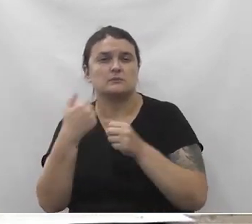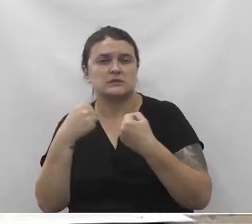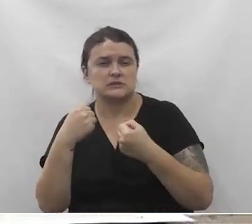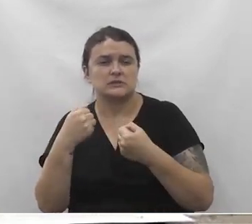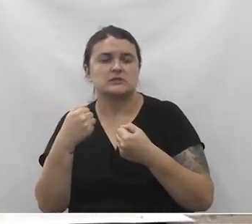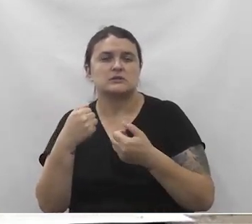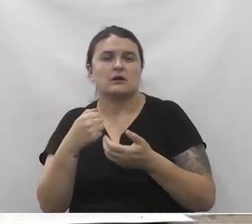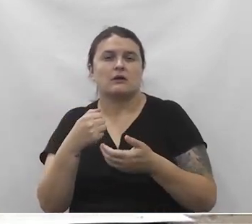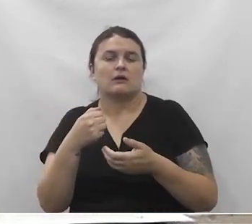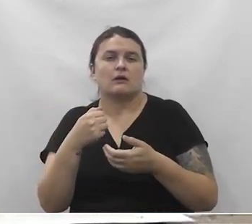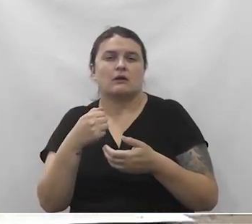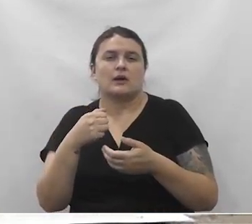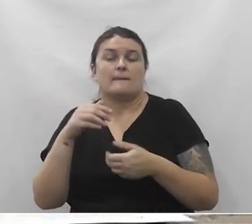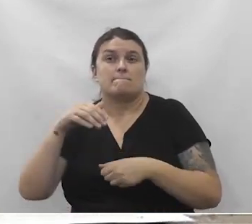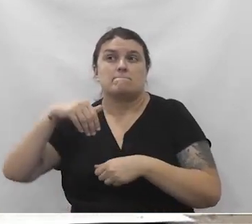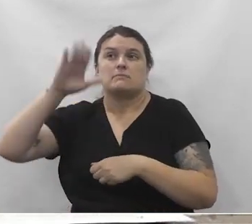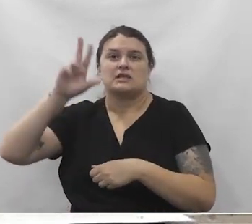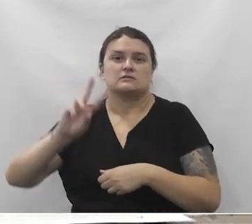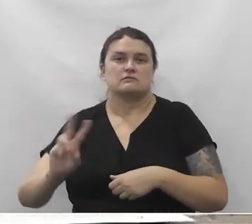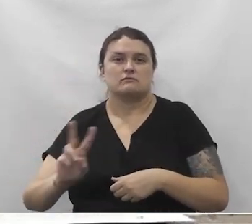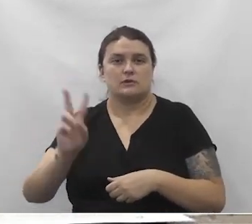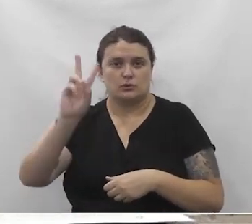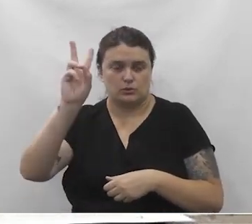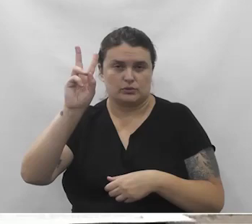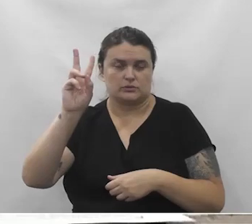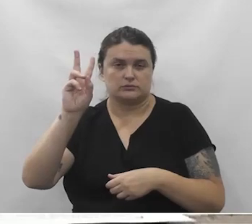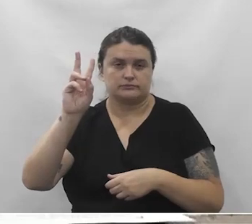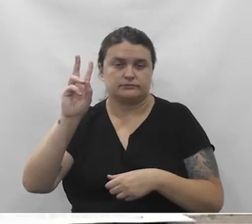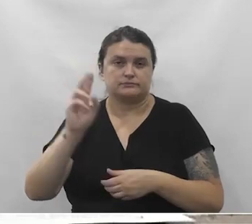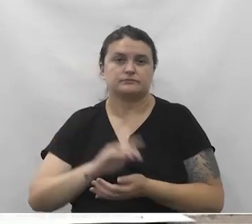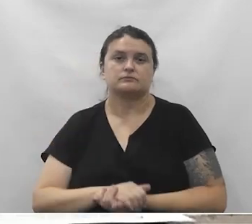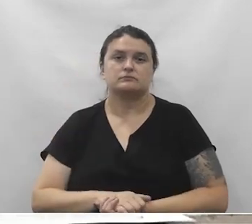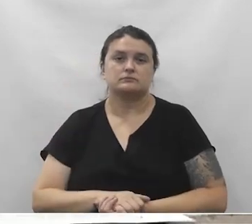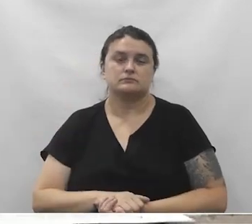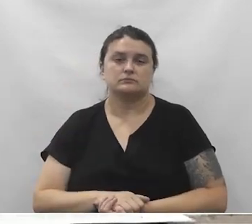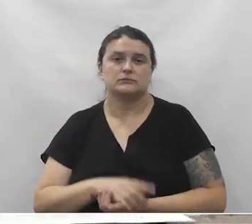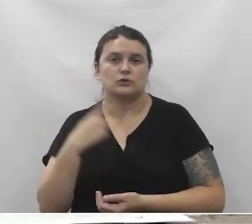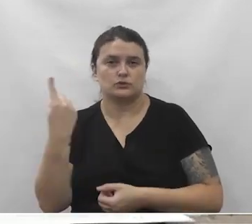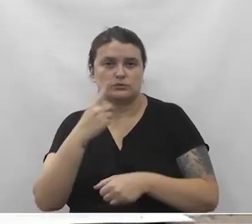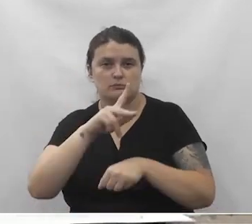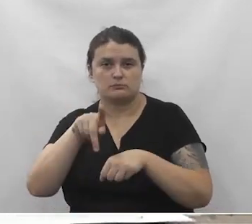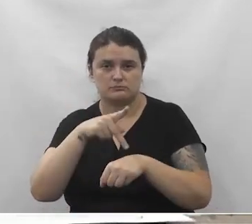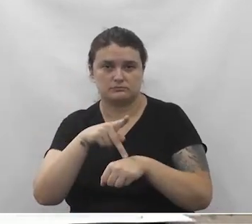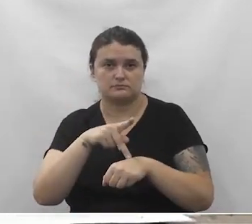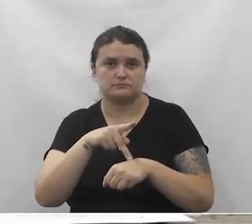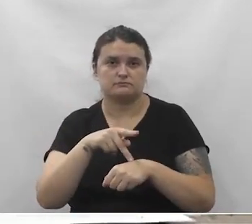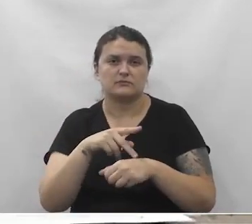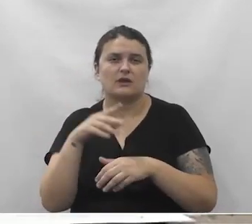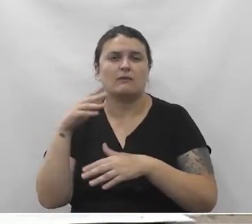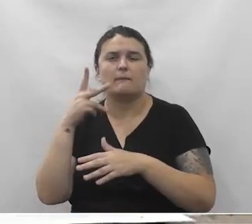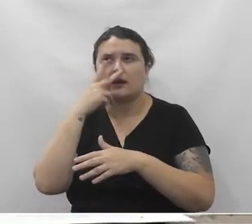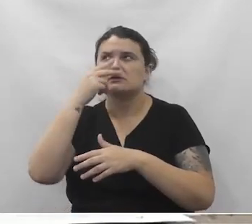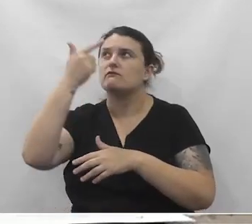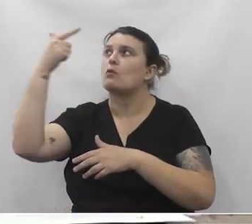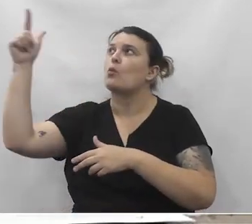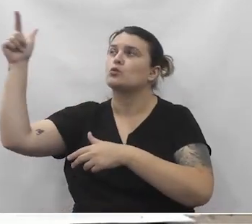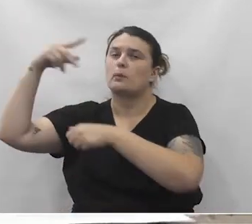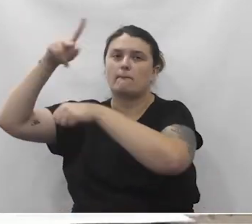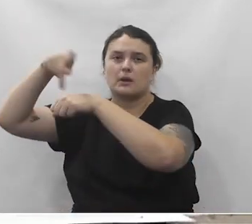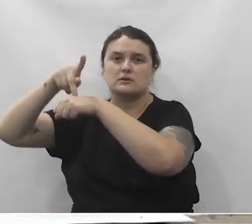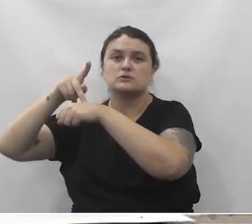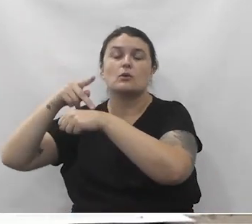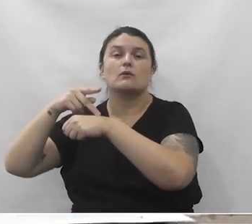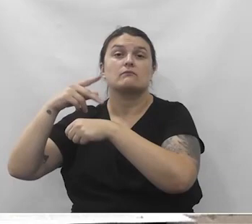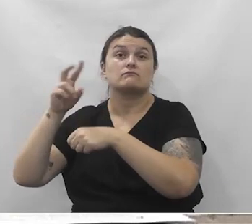ser muito mais valorizado aqui eh no nosso país né a gente vê em outros países o